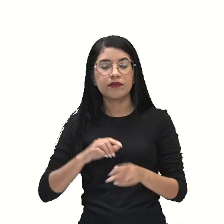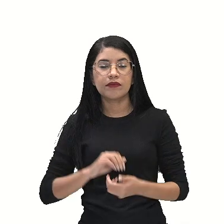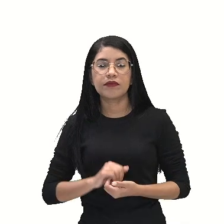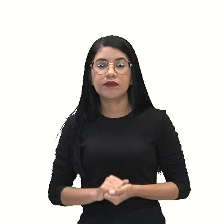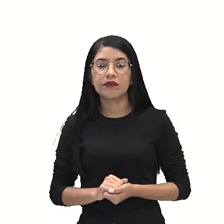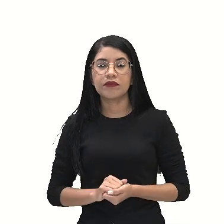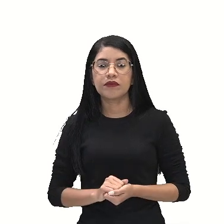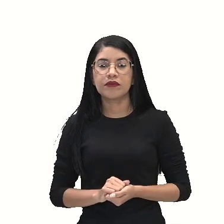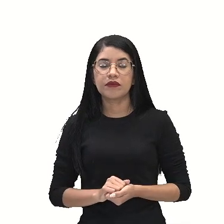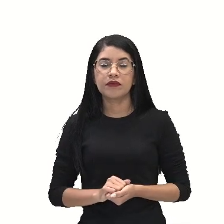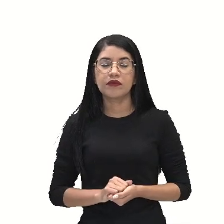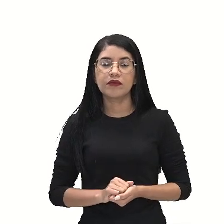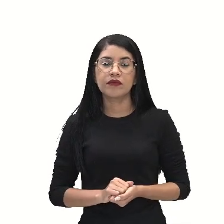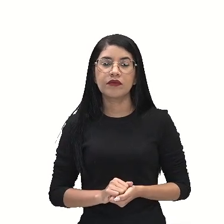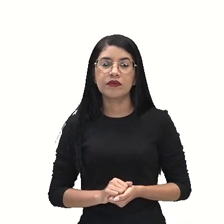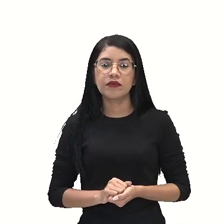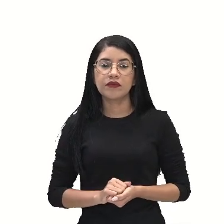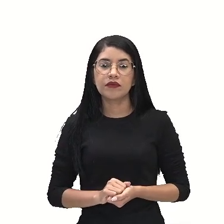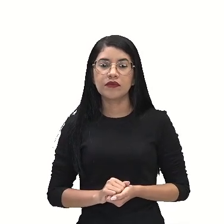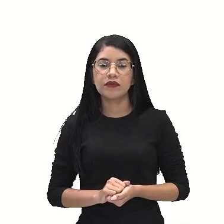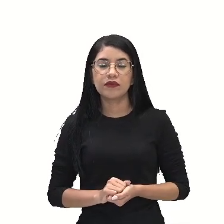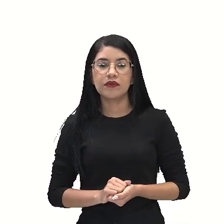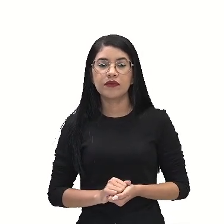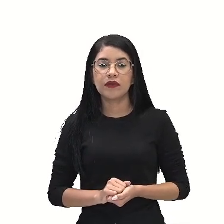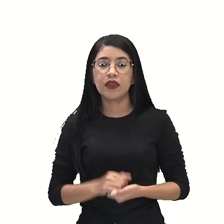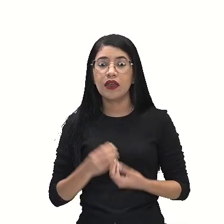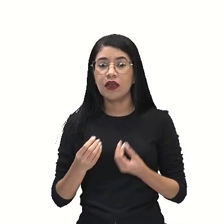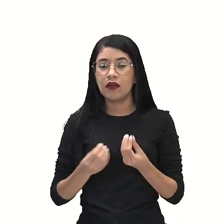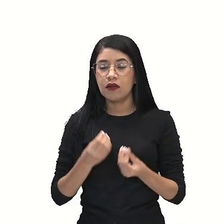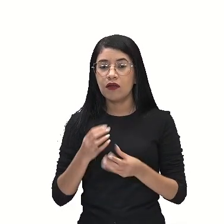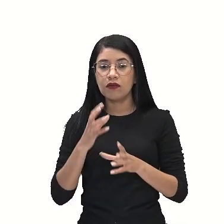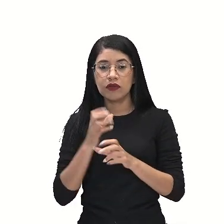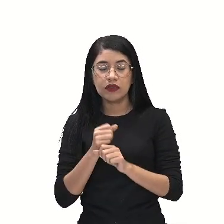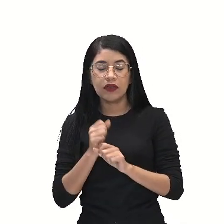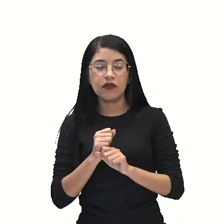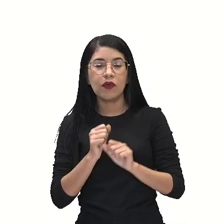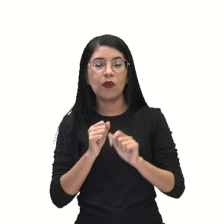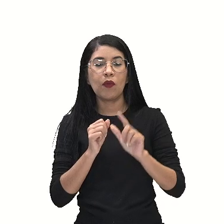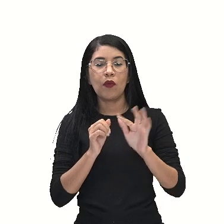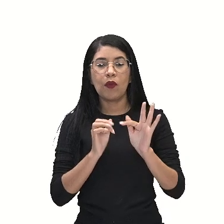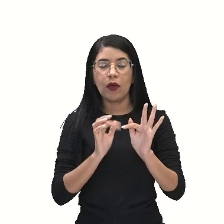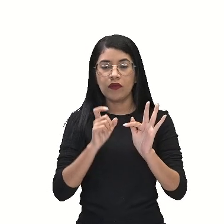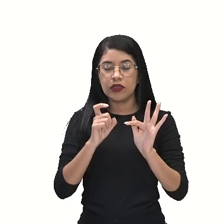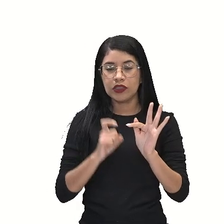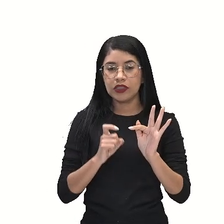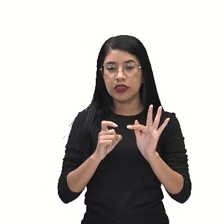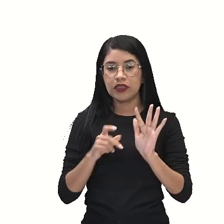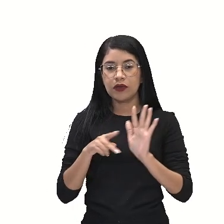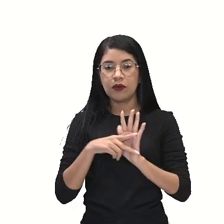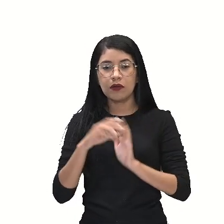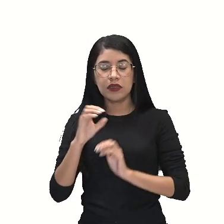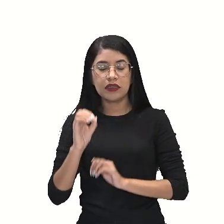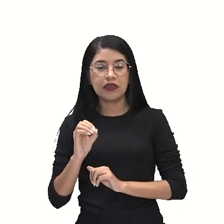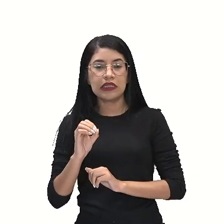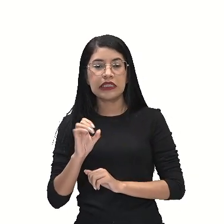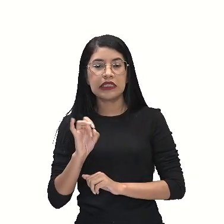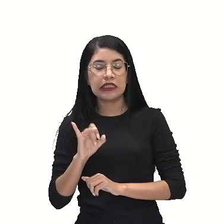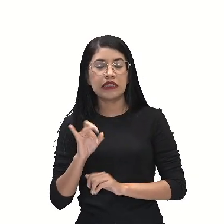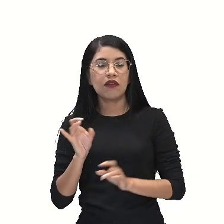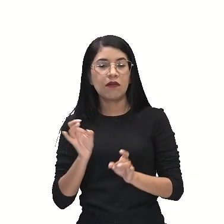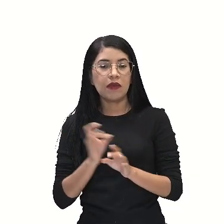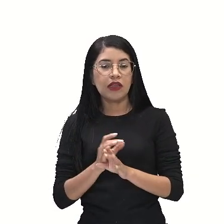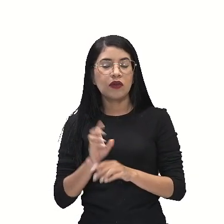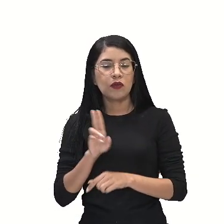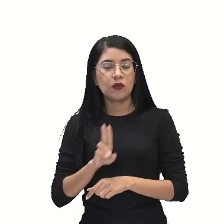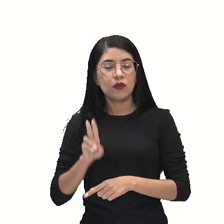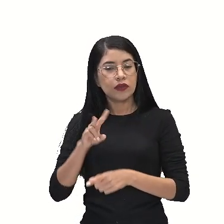Beleza? Então eu vou determinar as raízes, que vai ser fazendo quem? F de x igual a 0. Se for completa, a gente vai usar a regra de